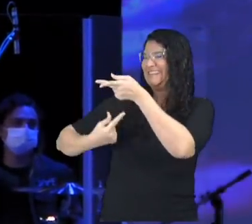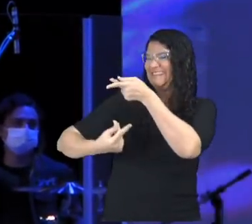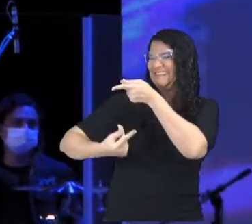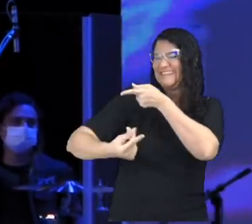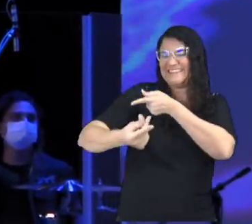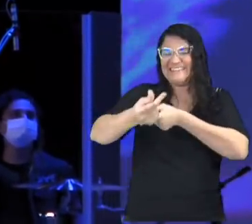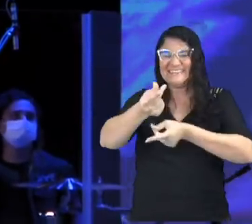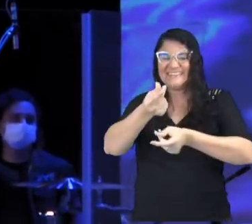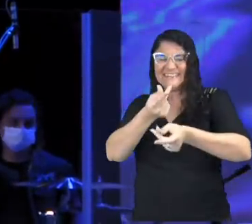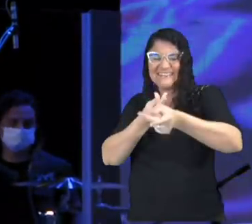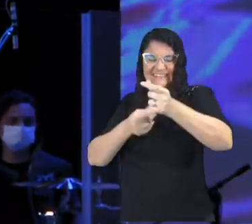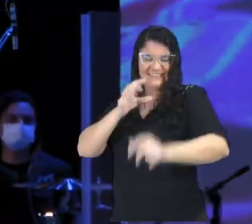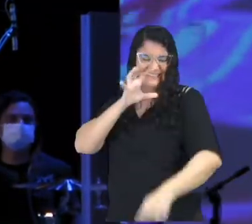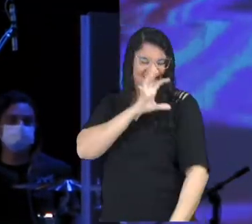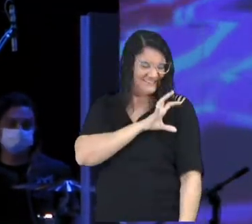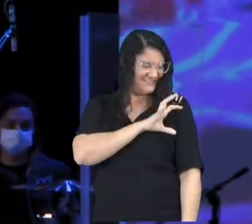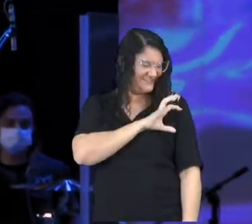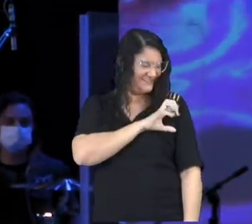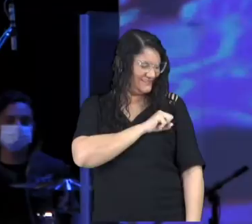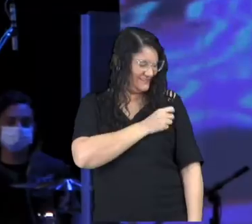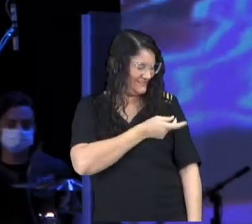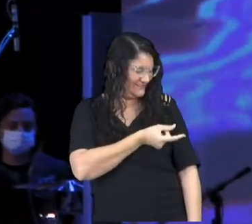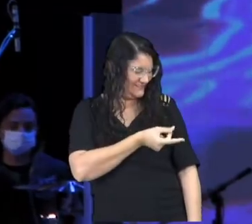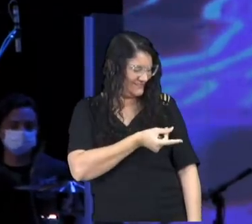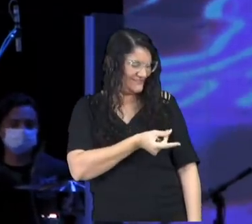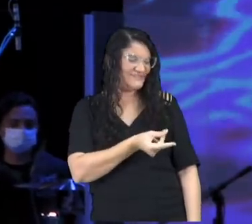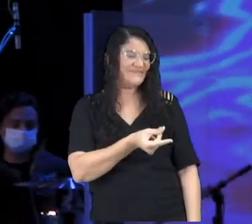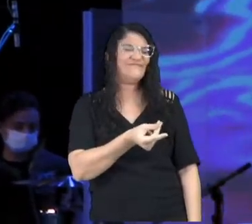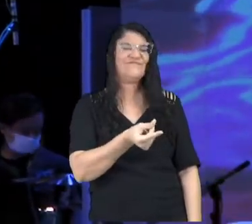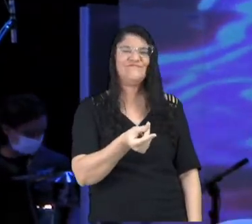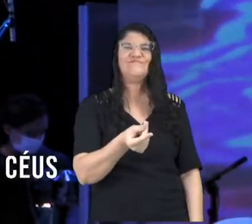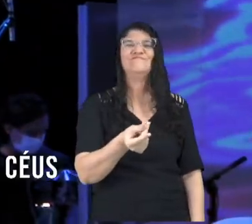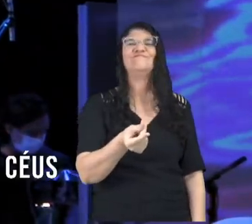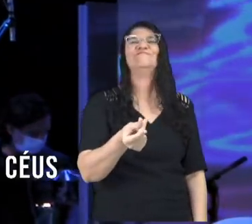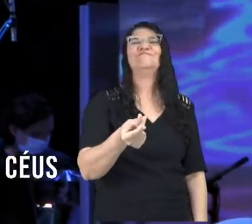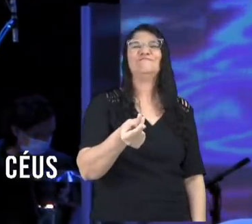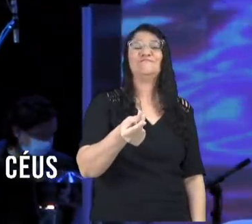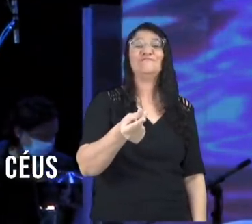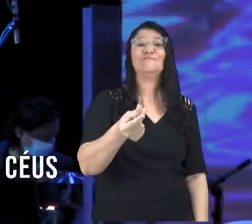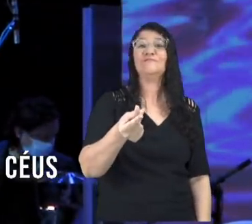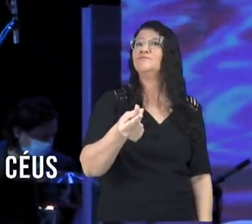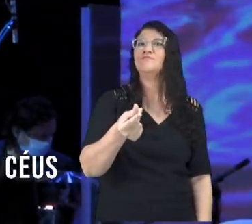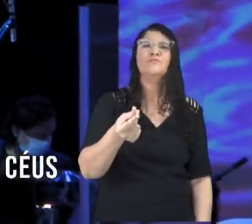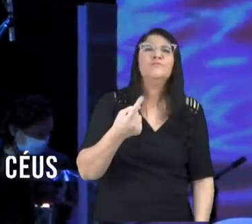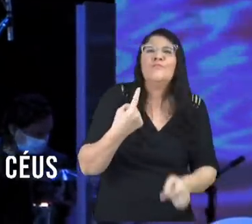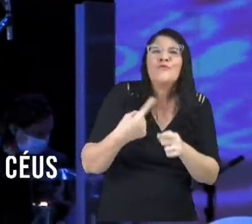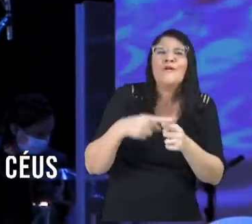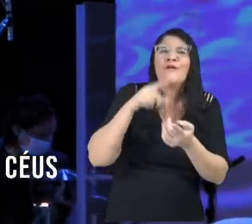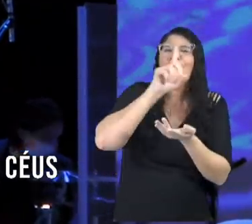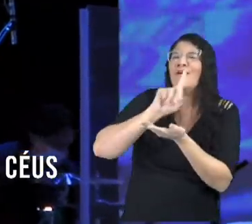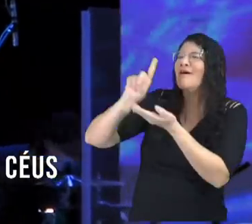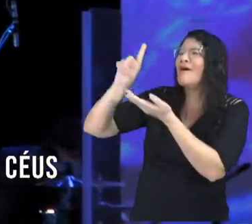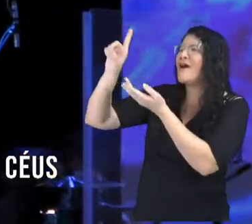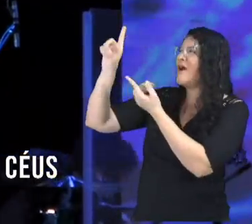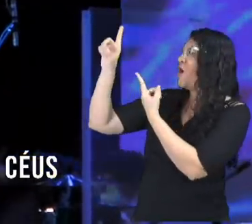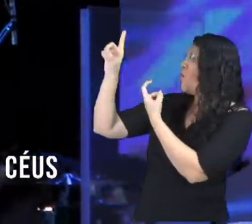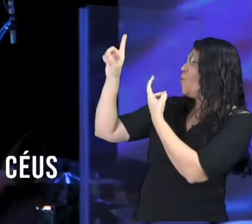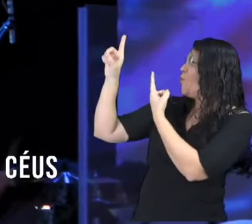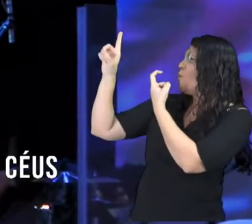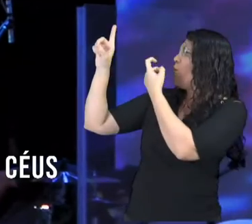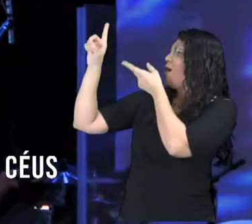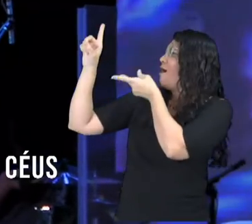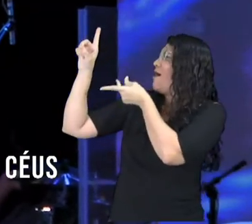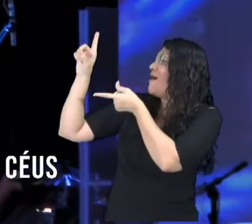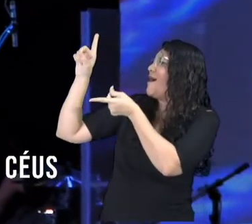Teu infinito amor. É claro isso. Pois só Tu és